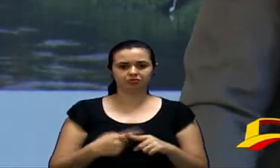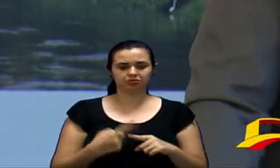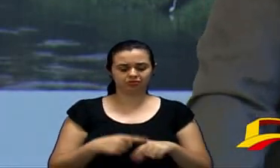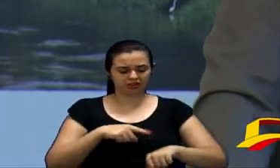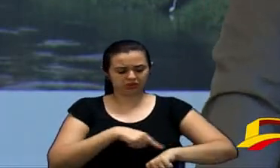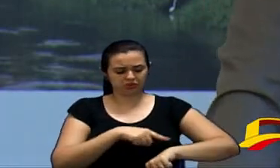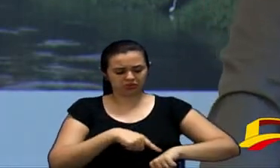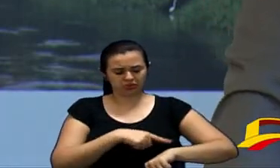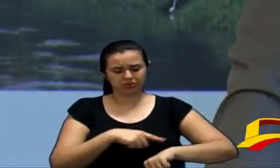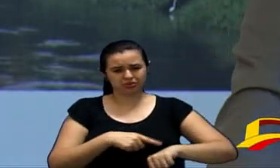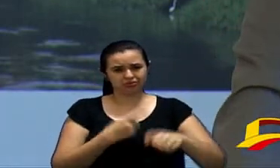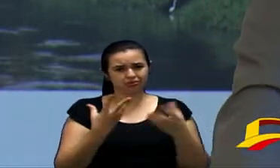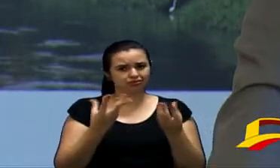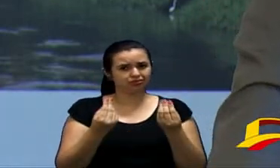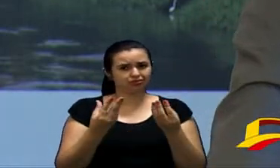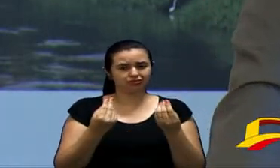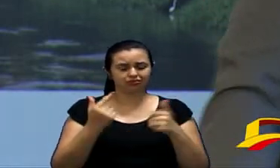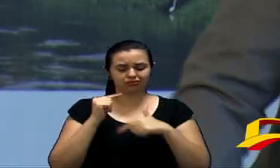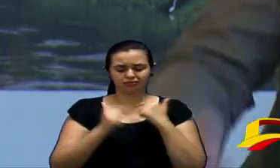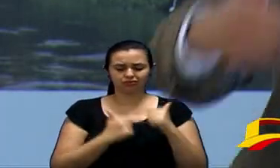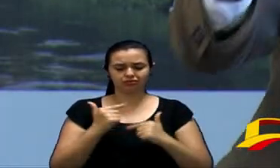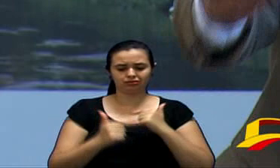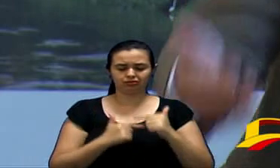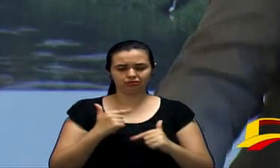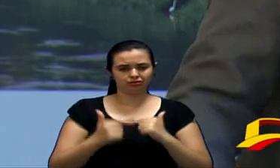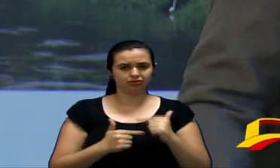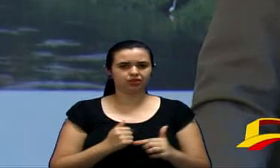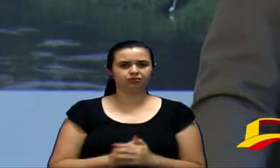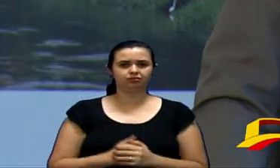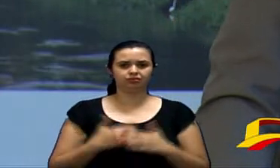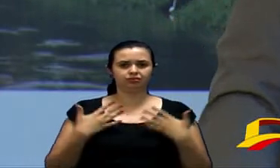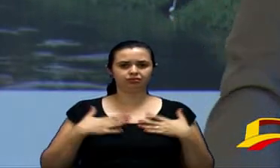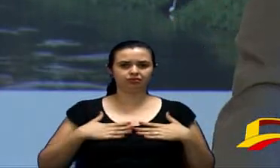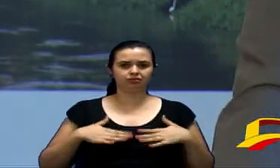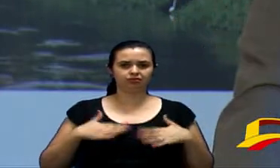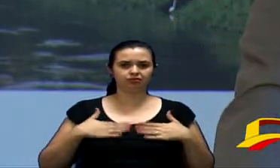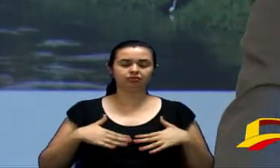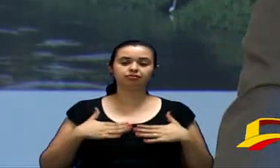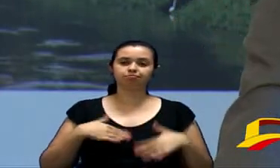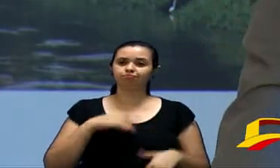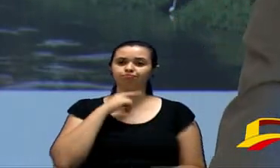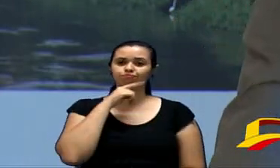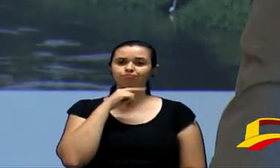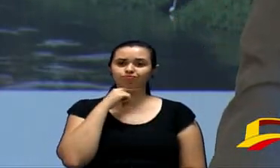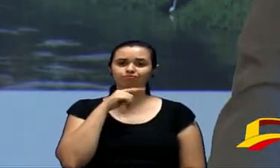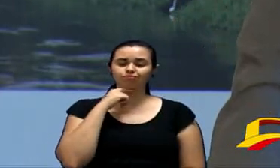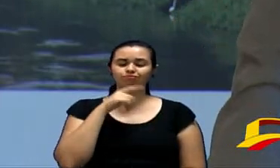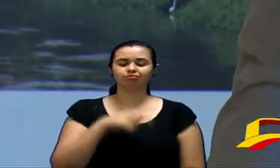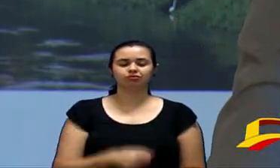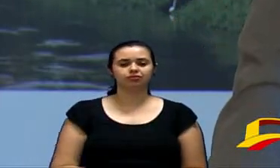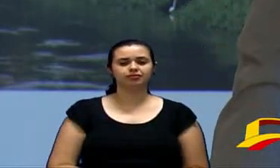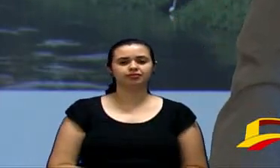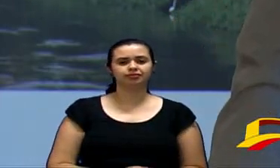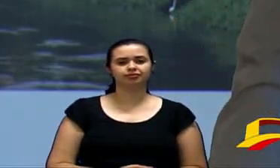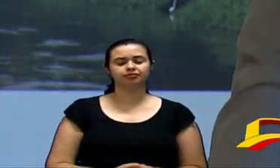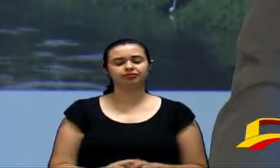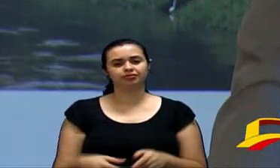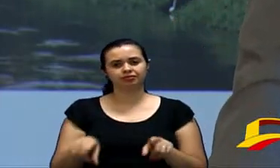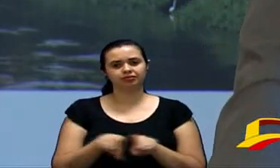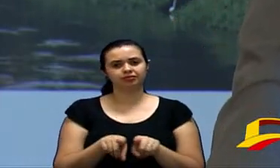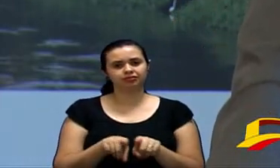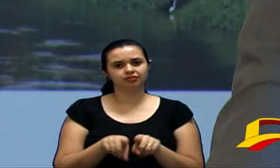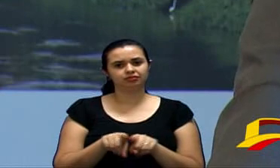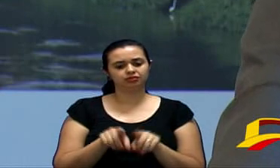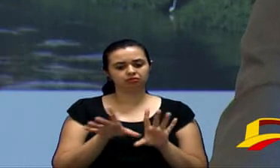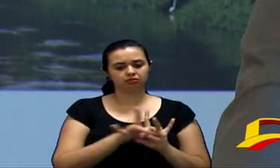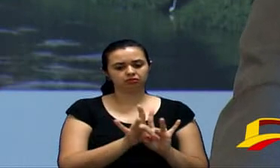seja, a presente emenda serve de garantia para que um policial militar também, ao agir nos termos da delegação do convênio com o município,